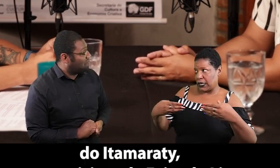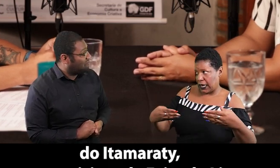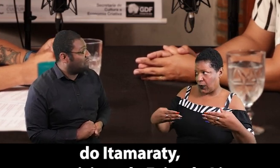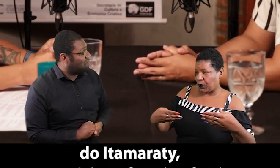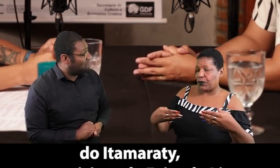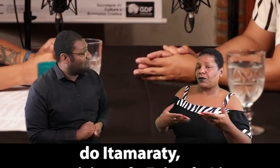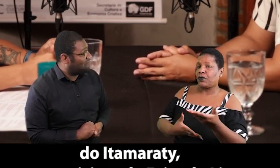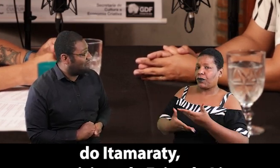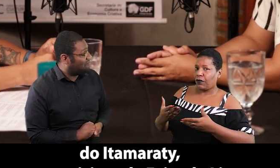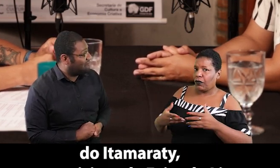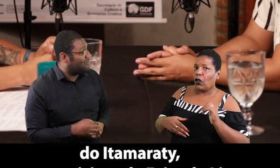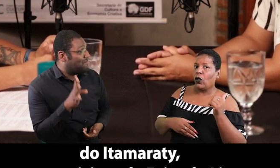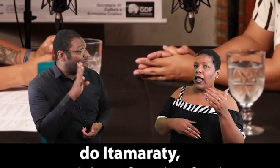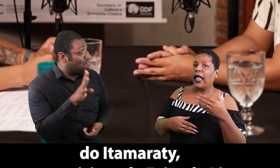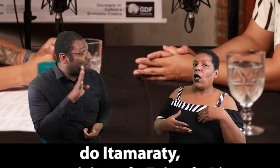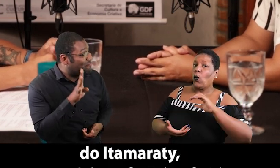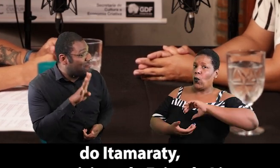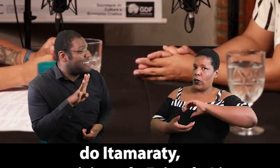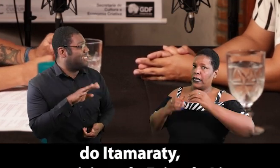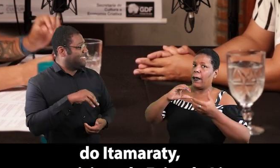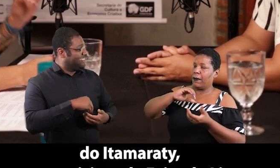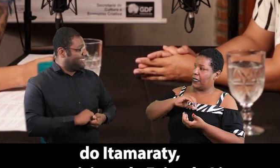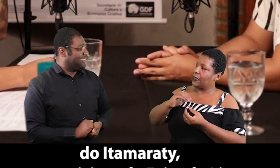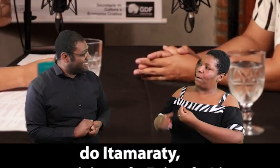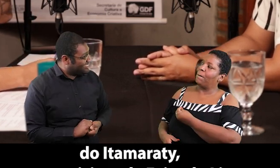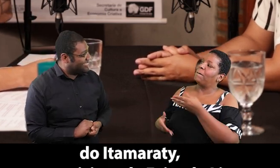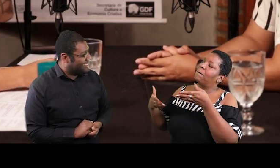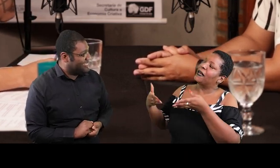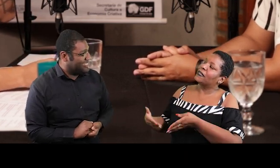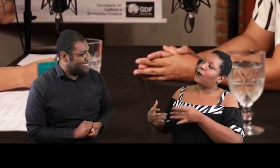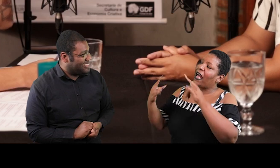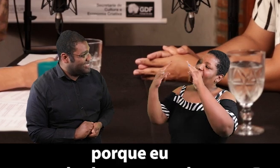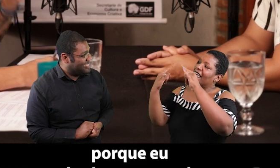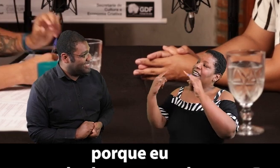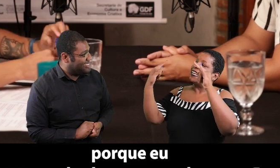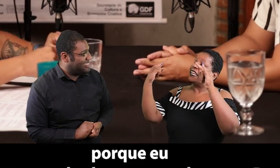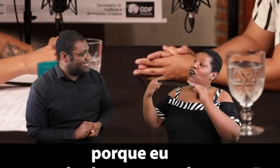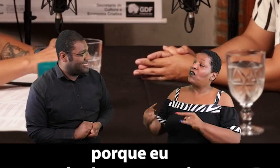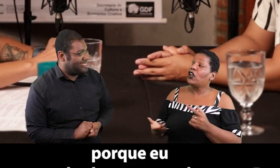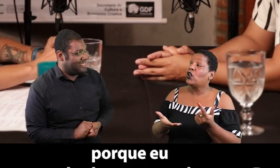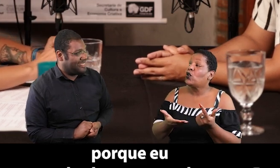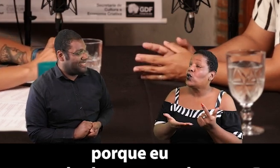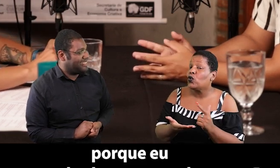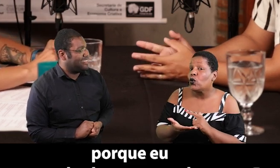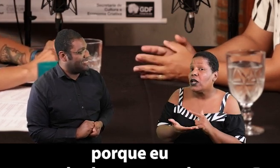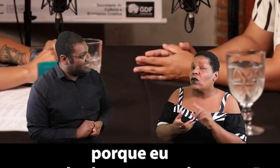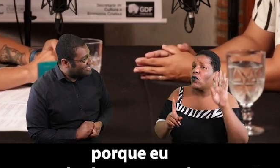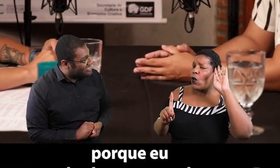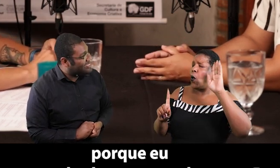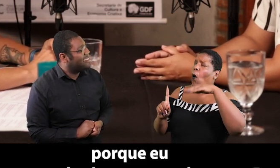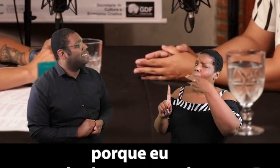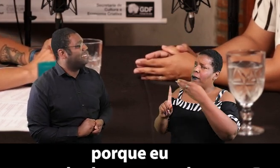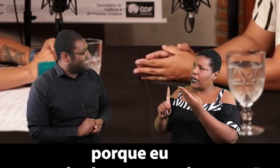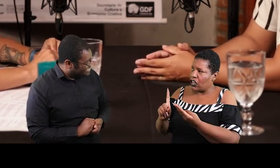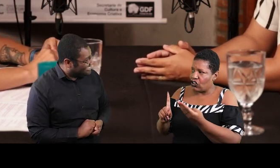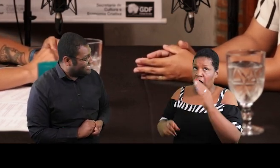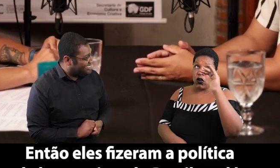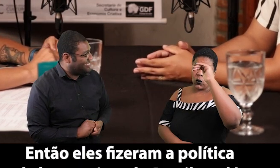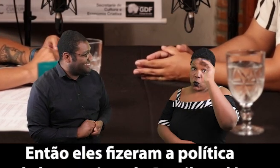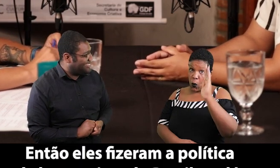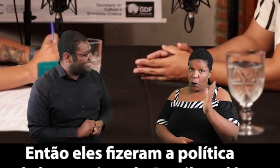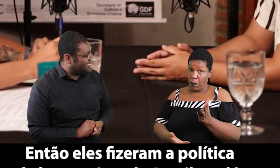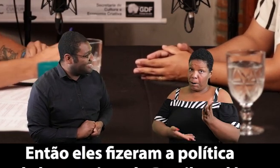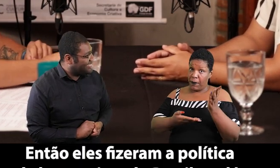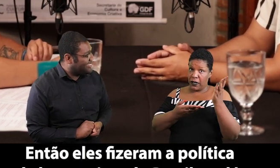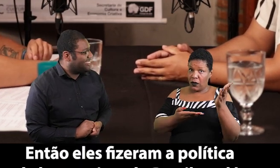Do Itamaraty, Que massa. para participar da Feira do Livro, que eu acho que um dos homenageados era o Brasil. Então